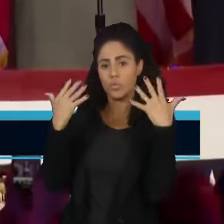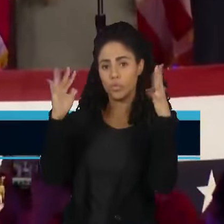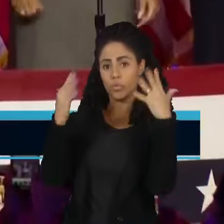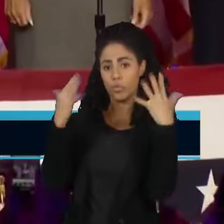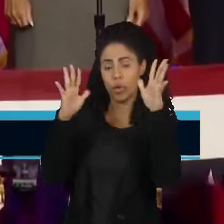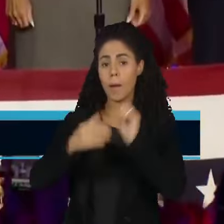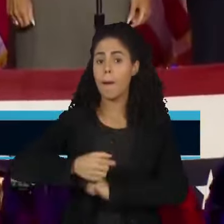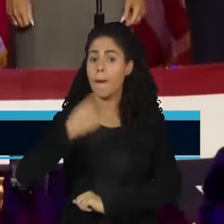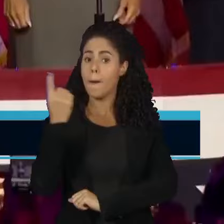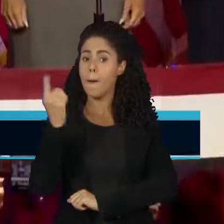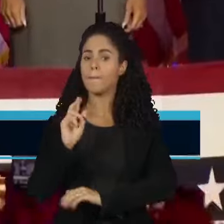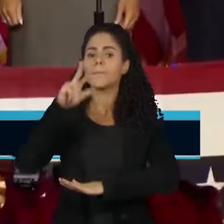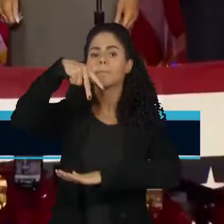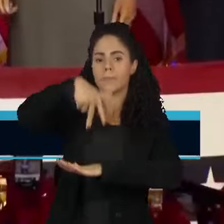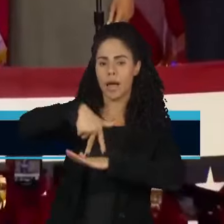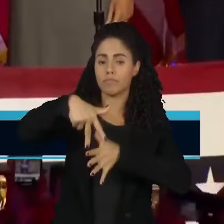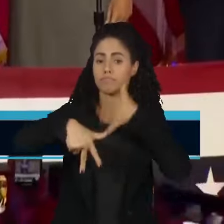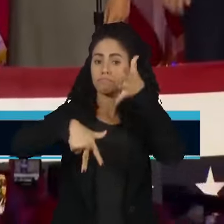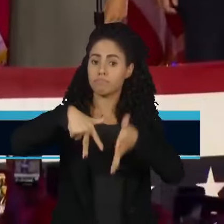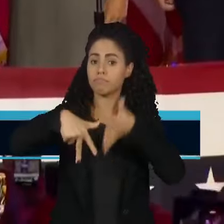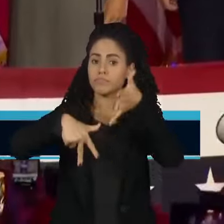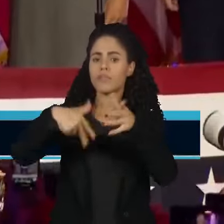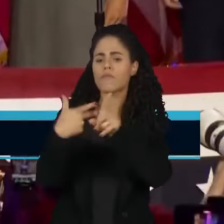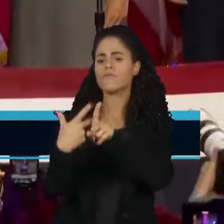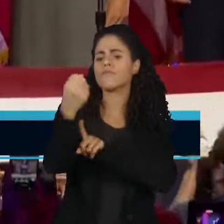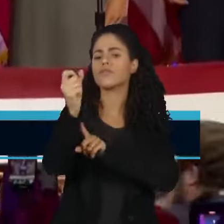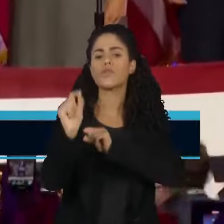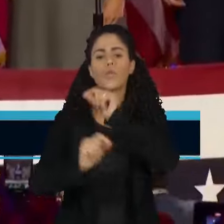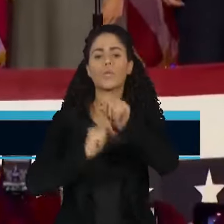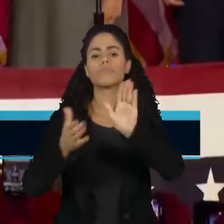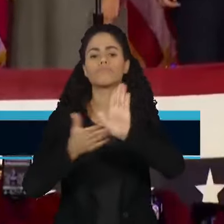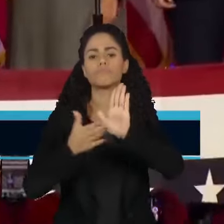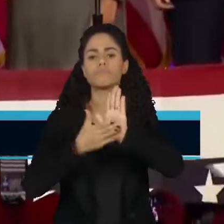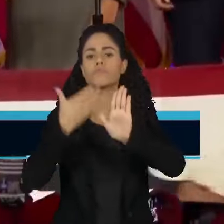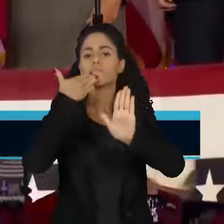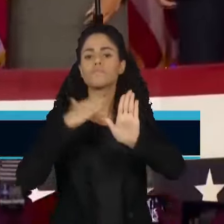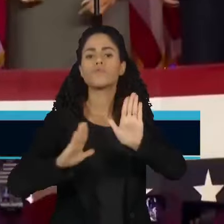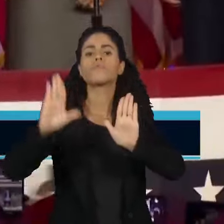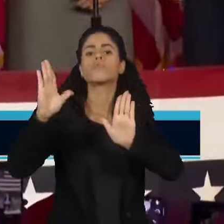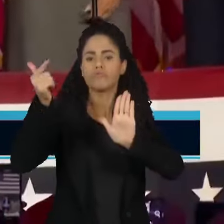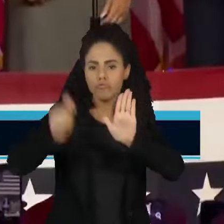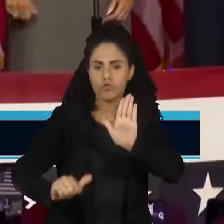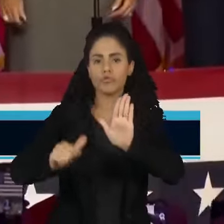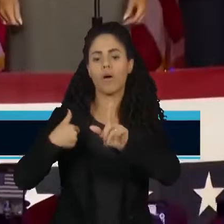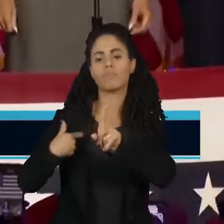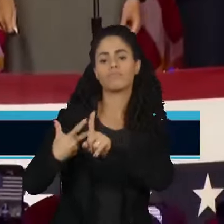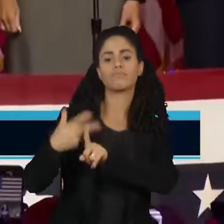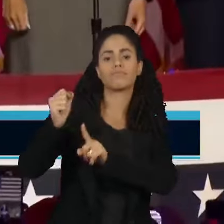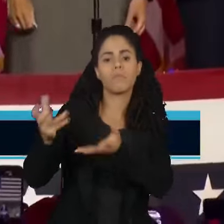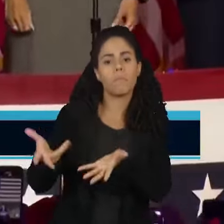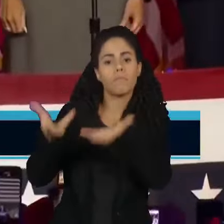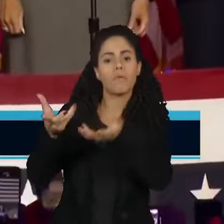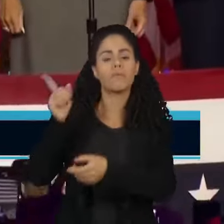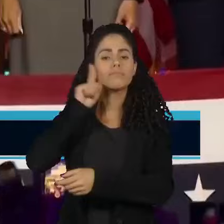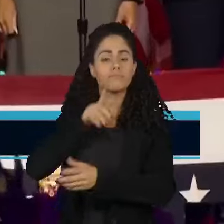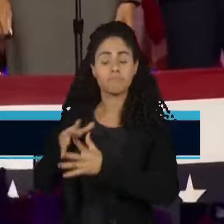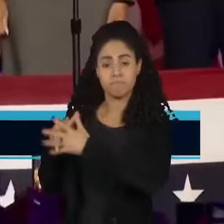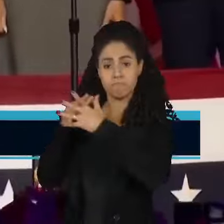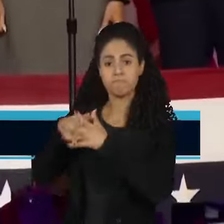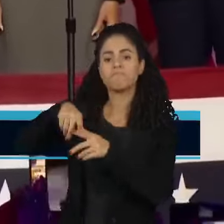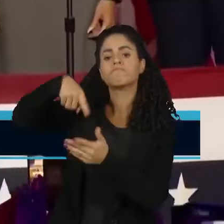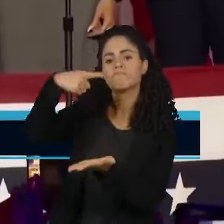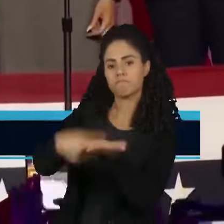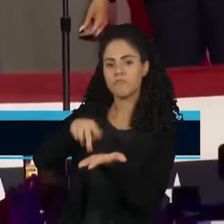No primeiro discurso como presidente eleito, prometeu fazer a América grande novamente. Disse que vai curar o país e